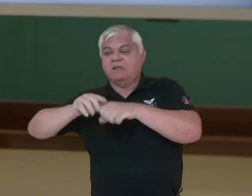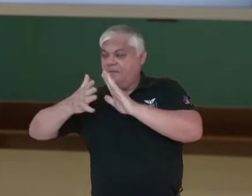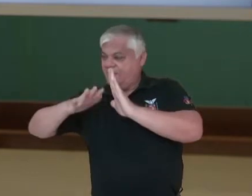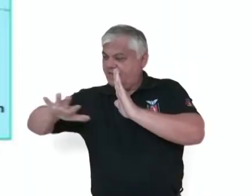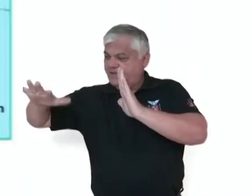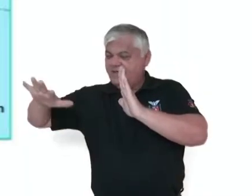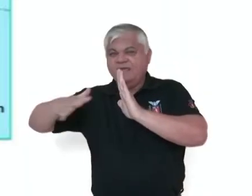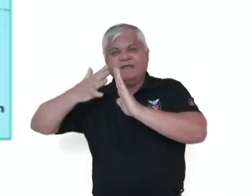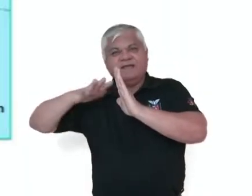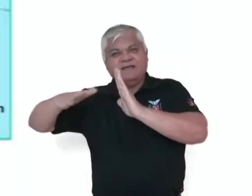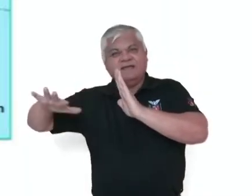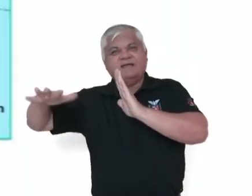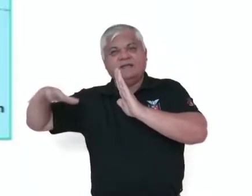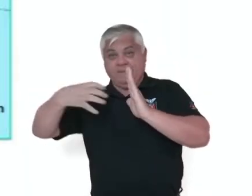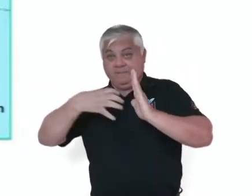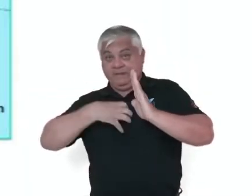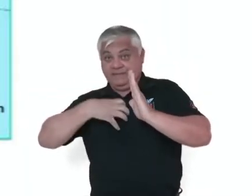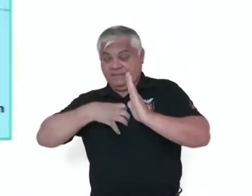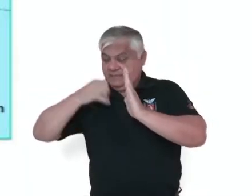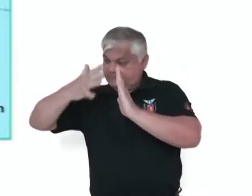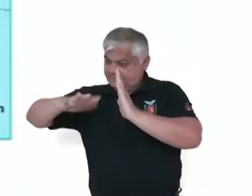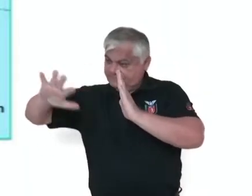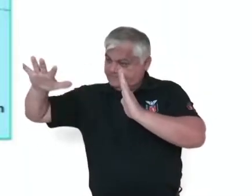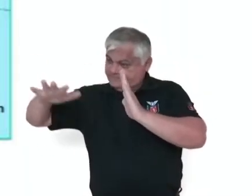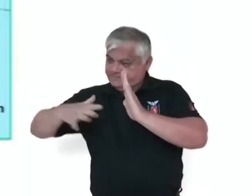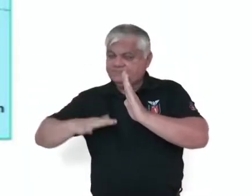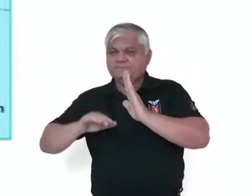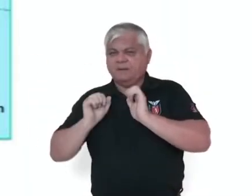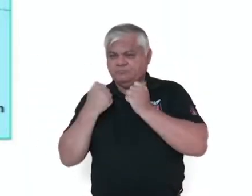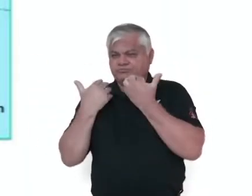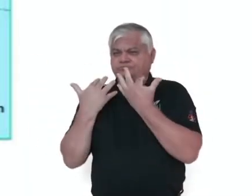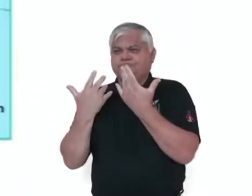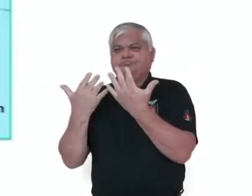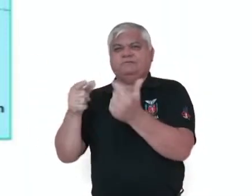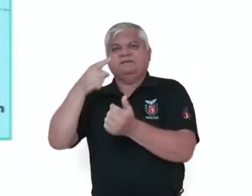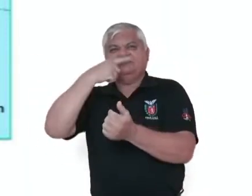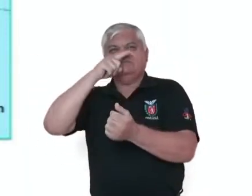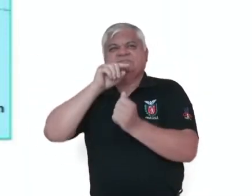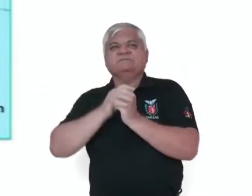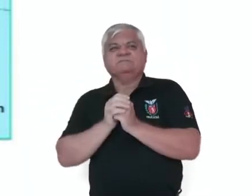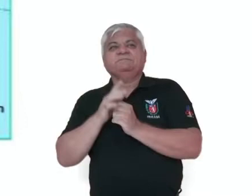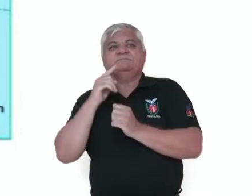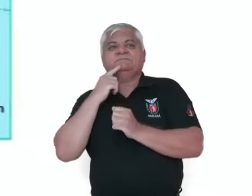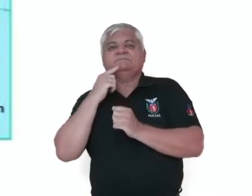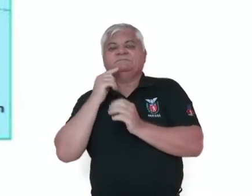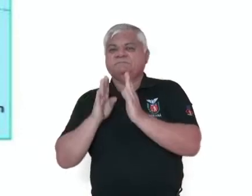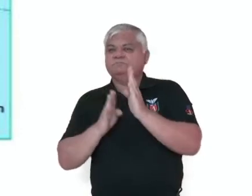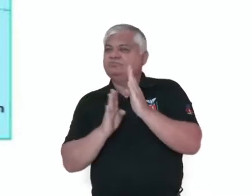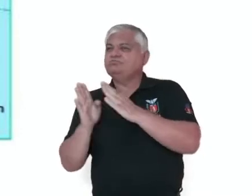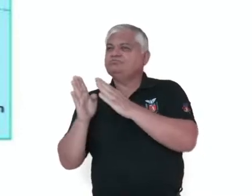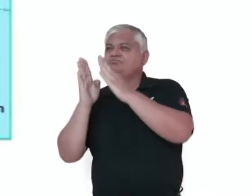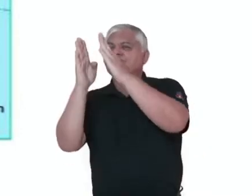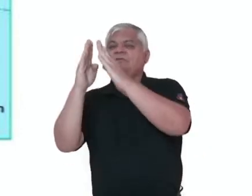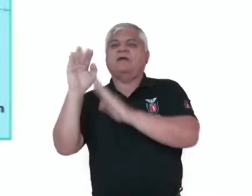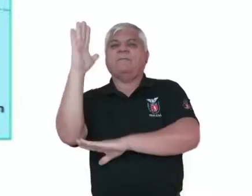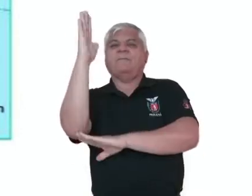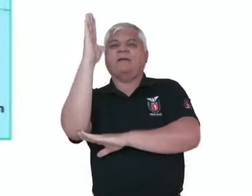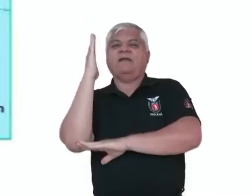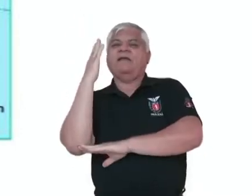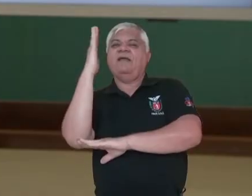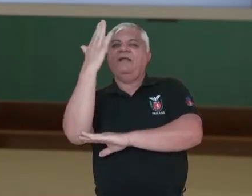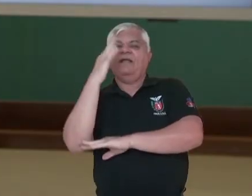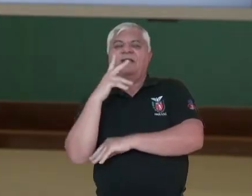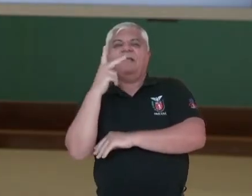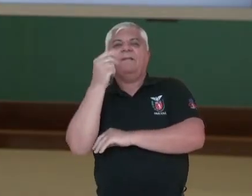do Nordeste. Aí nós vamos ter a área onde ocorria o pau-brasil, que é toda essa parte em verde aqui no